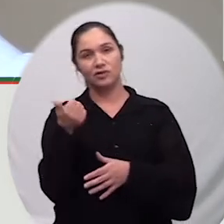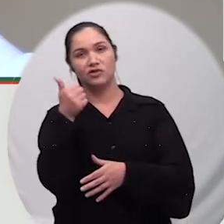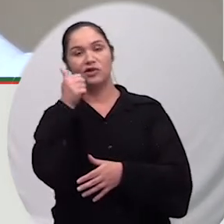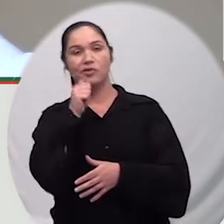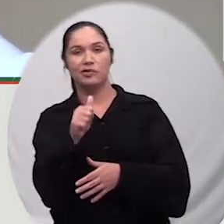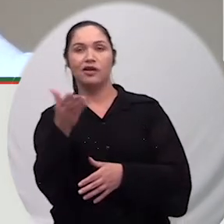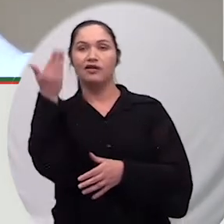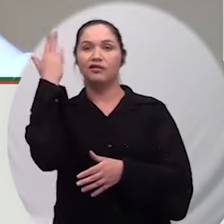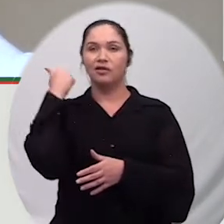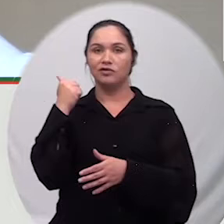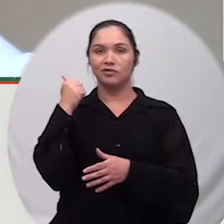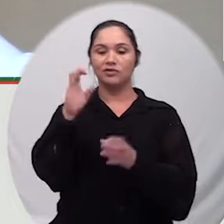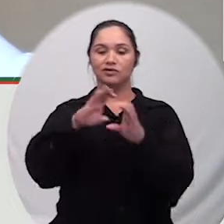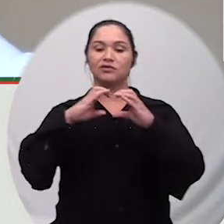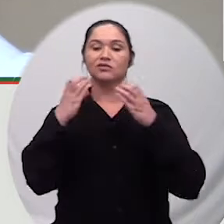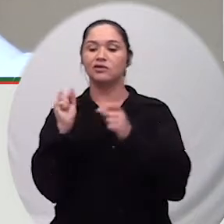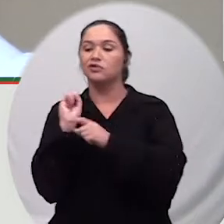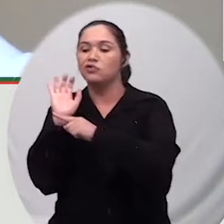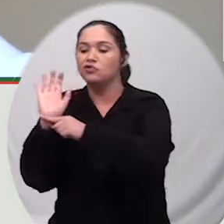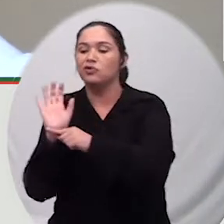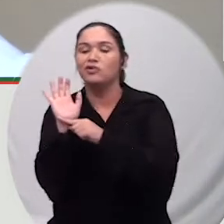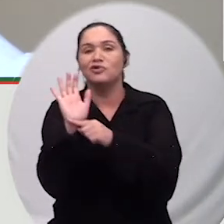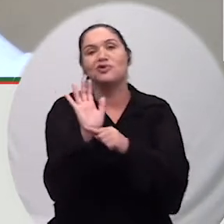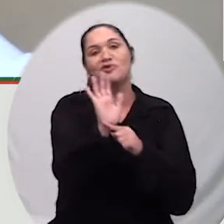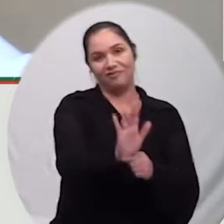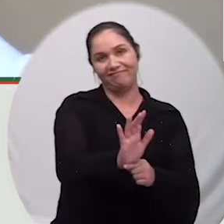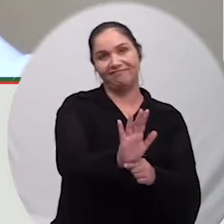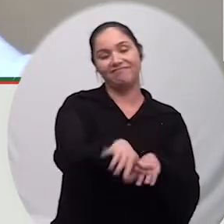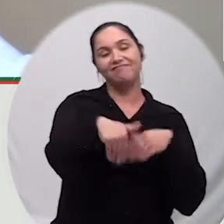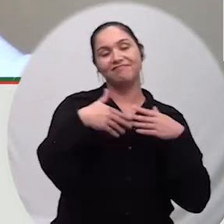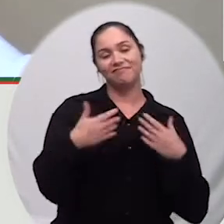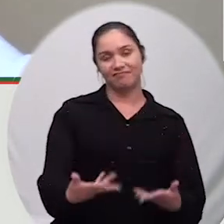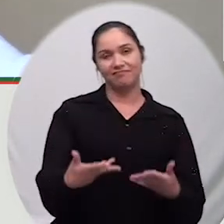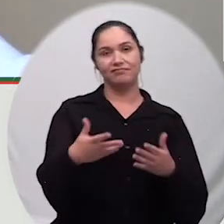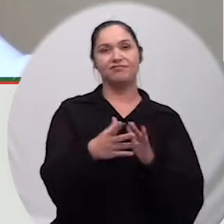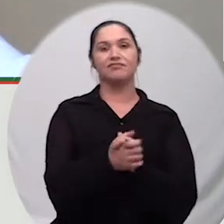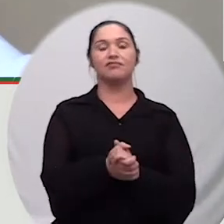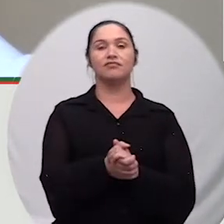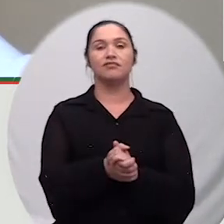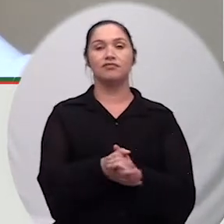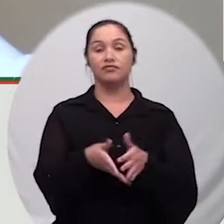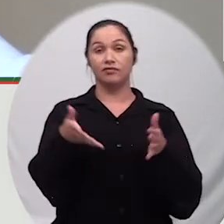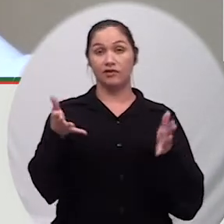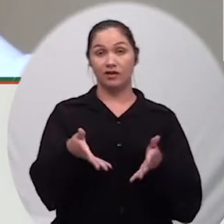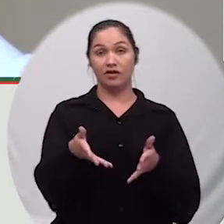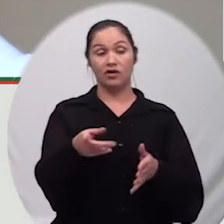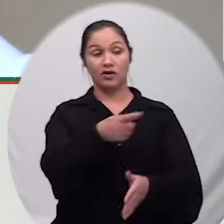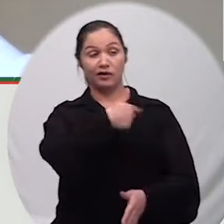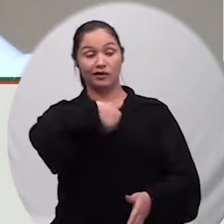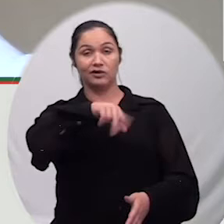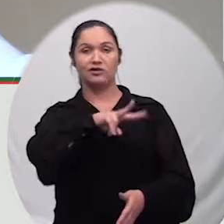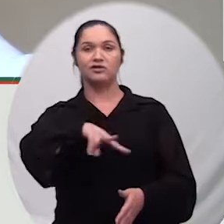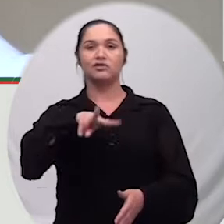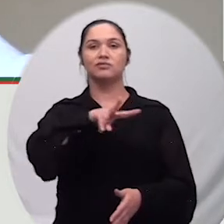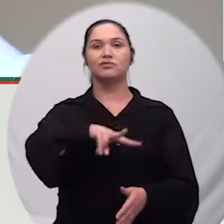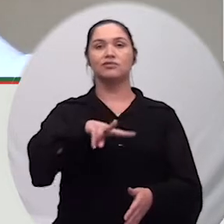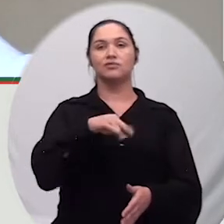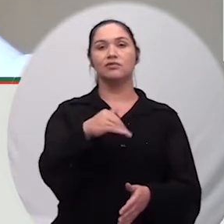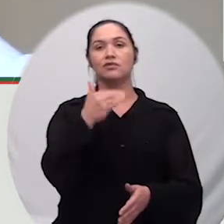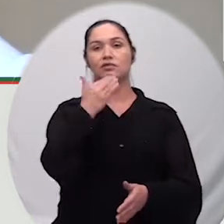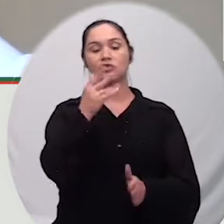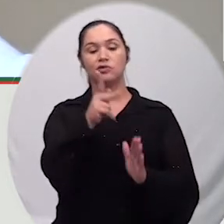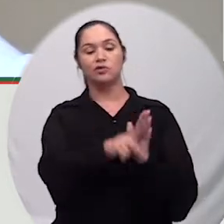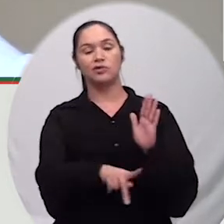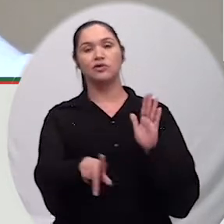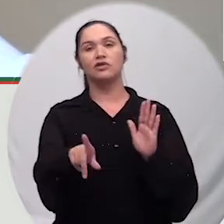se dedicou por aquela comunidade do Laranjinha. Dessa forma, nós, enquanto vereador, colocamos esse projeto para